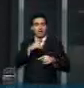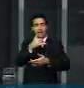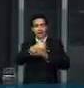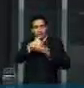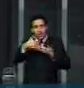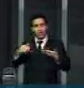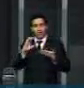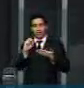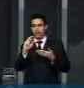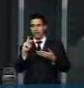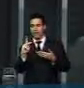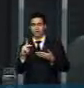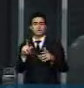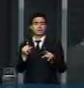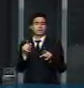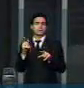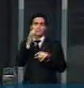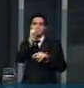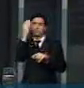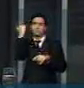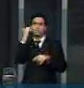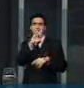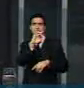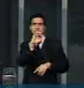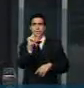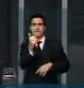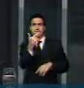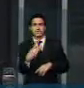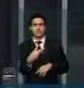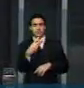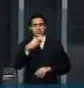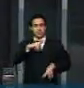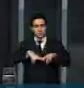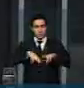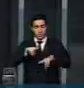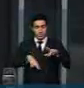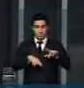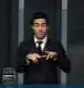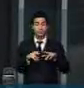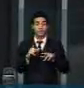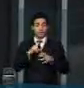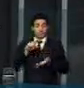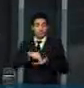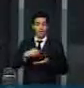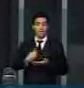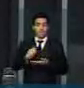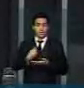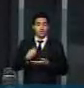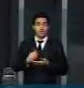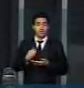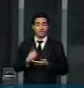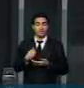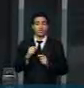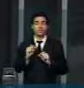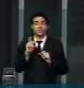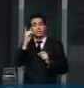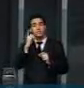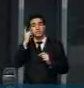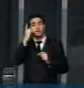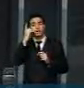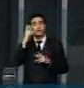que foi realizada no sábado passado, dia 23 de junho, com a presença de